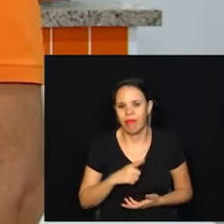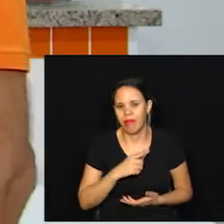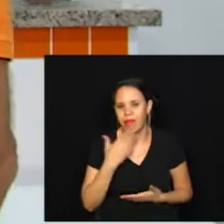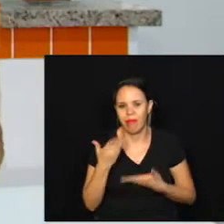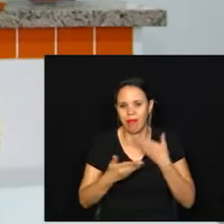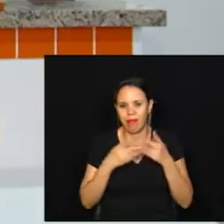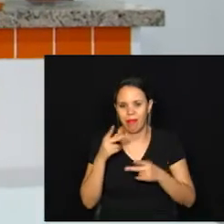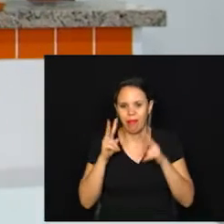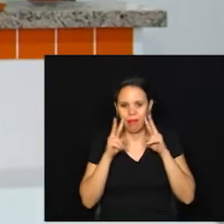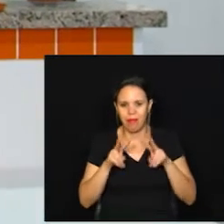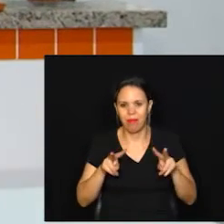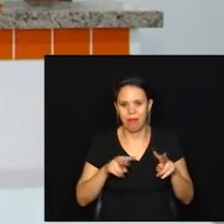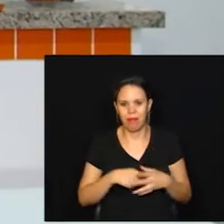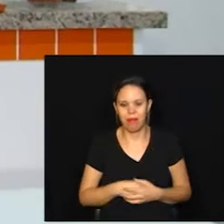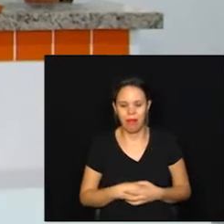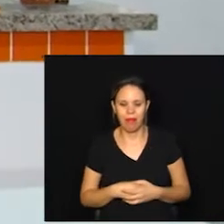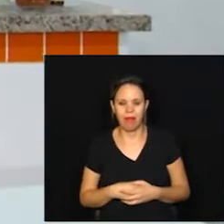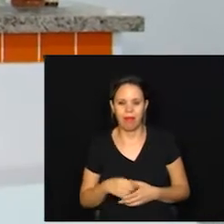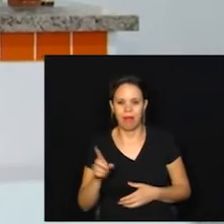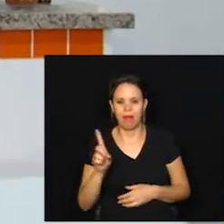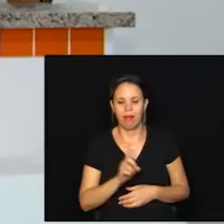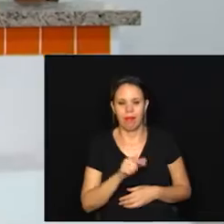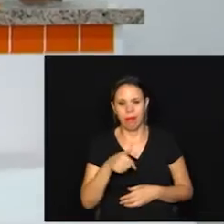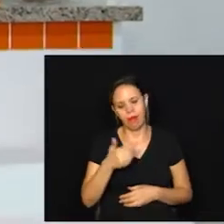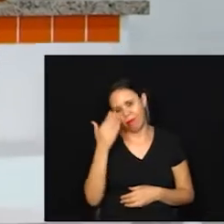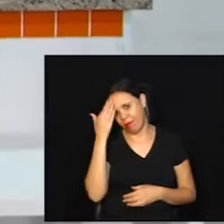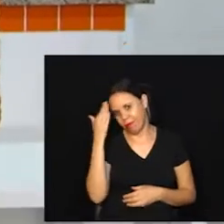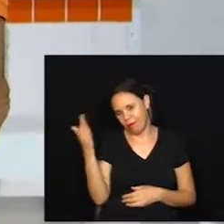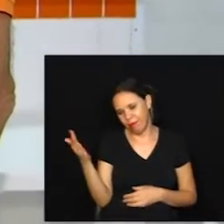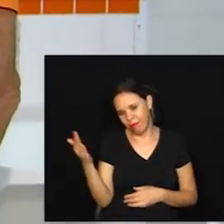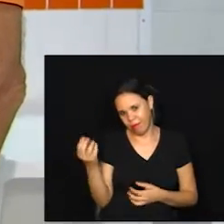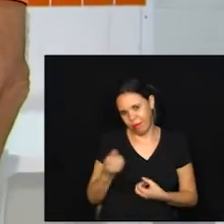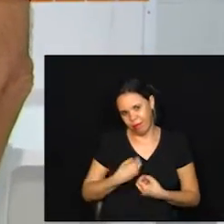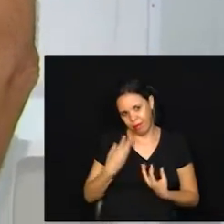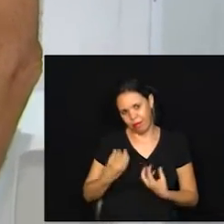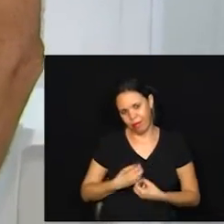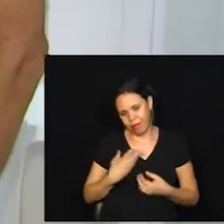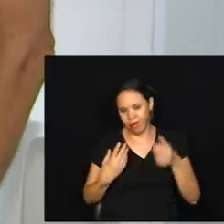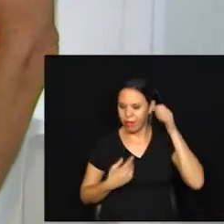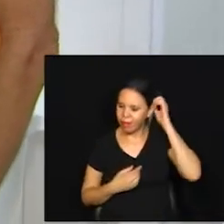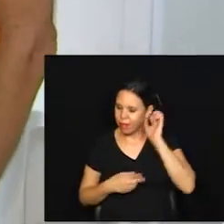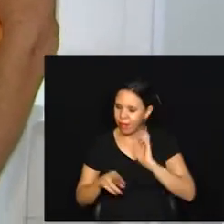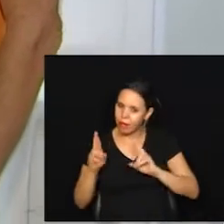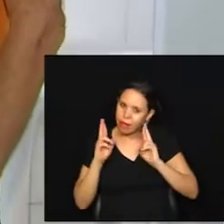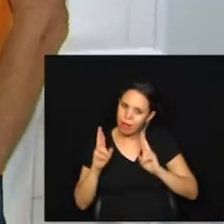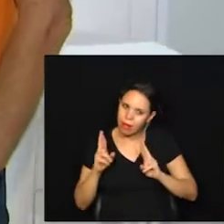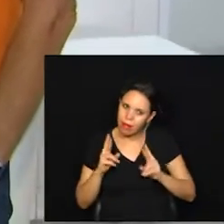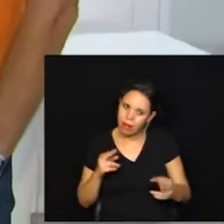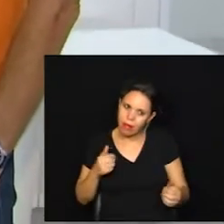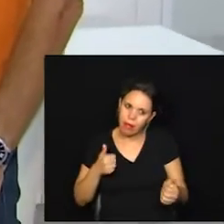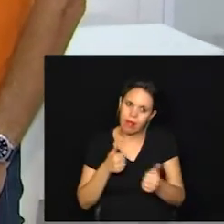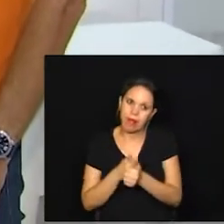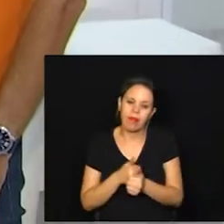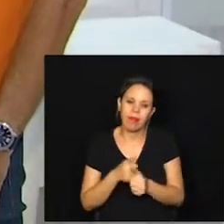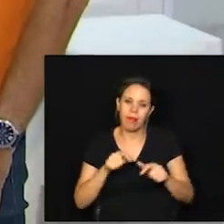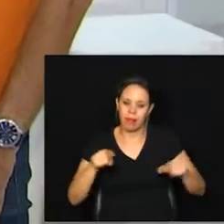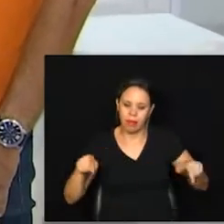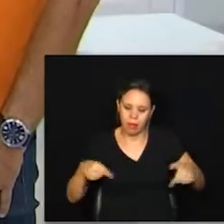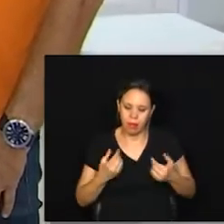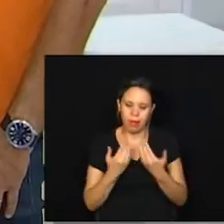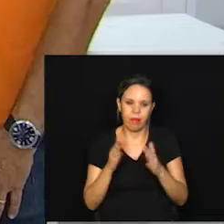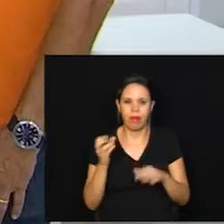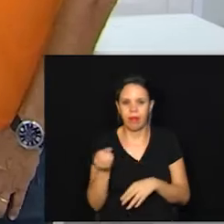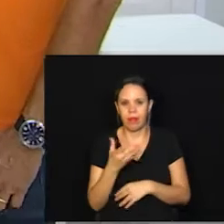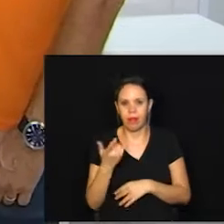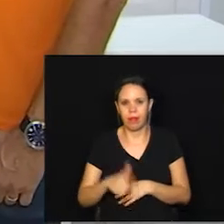aos olhos, né, da população que vem até aqui. Reuber, muito obrigado pelas informações e a gente espera que em breve o salão esteja aberto